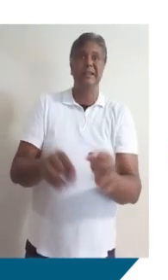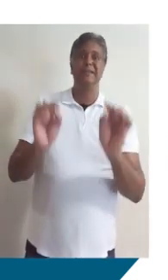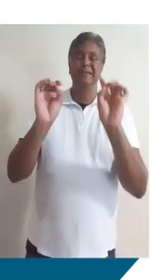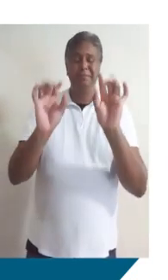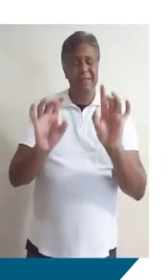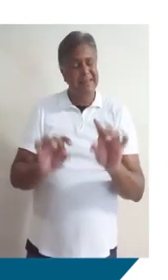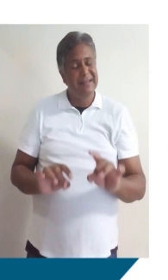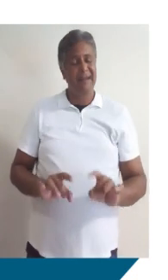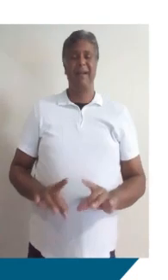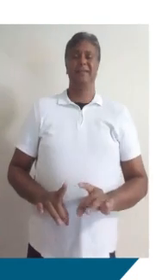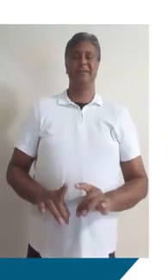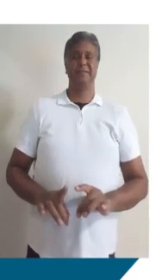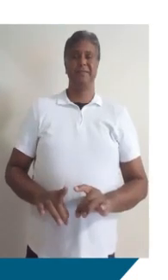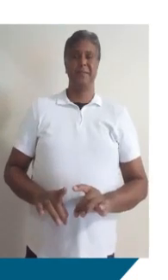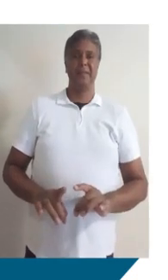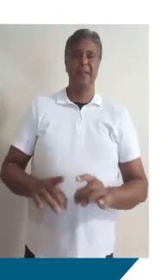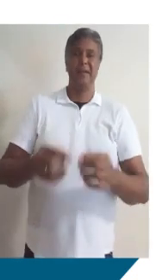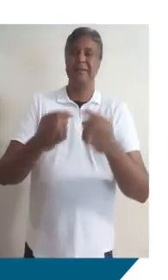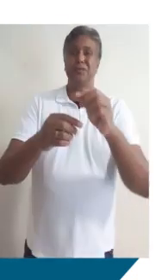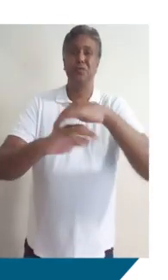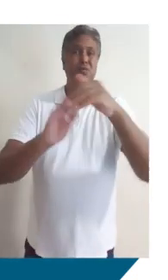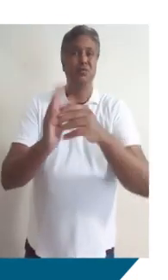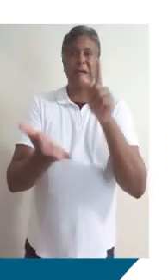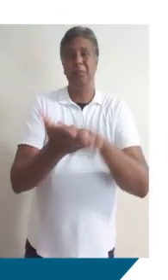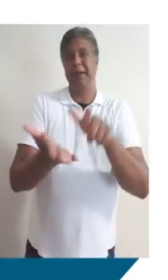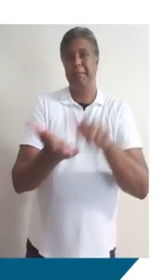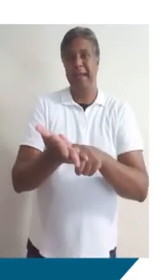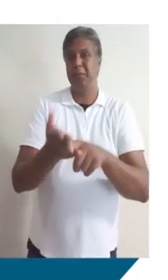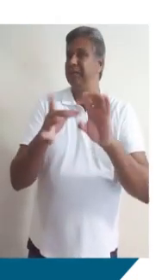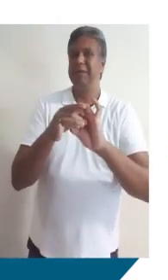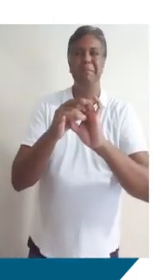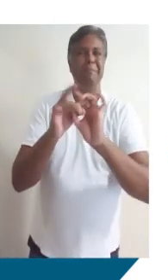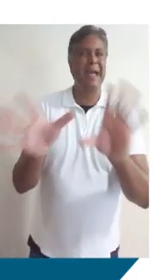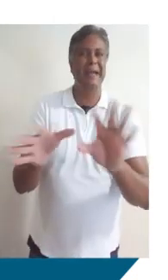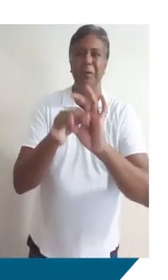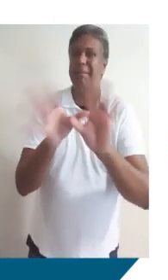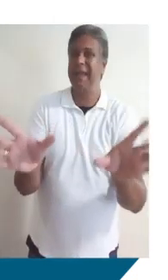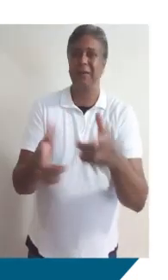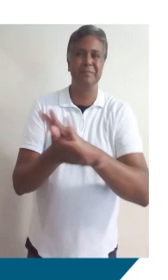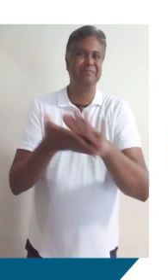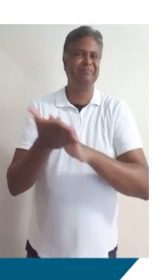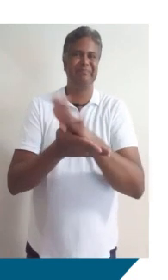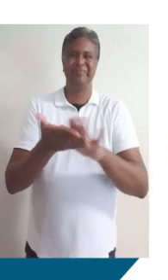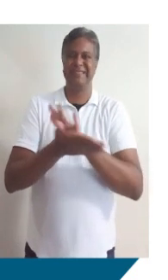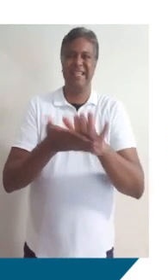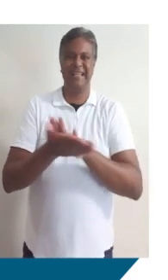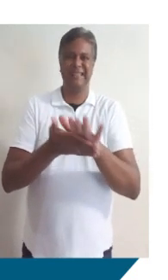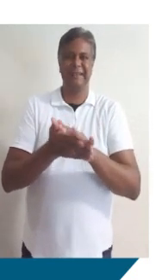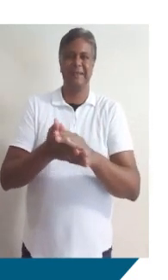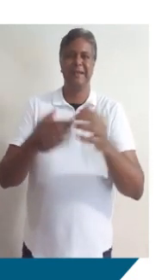Ora, se os direitos permanecem no papel, é porque o Poder Executivo não efetiva esse direito, ou seja, ele está